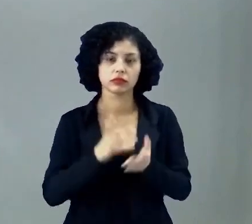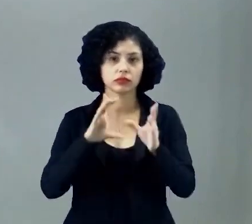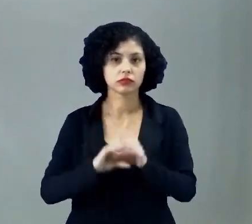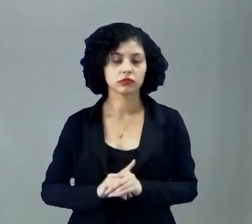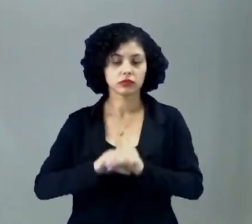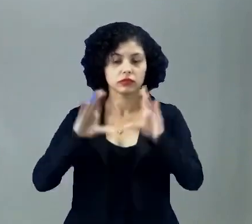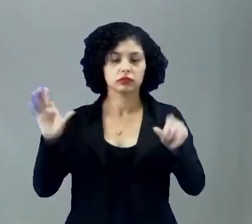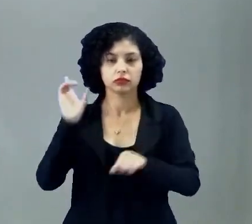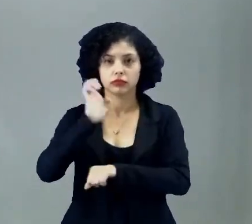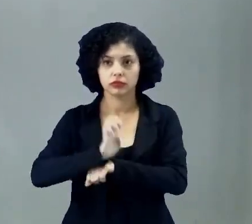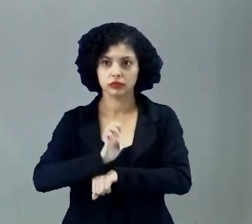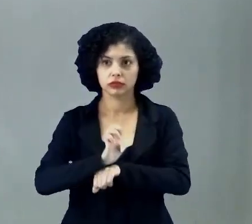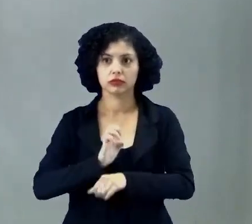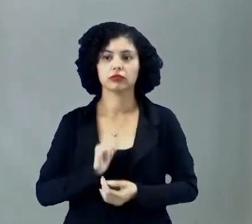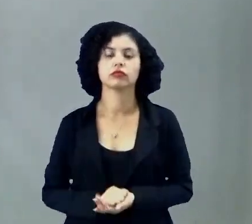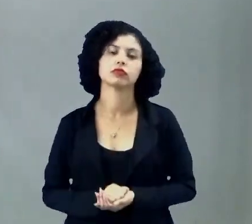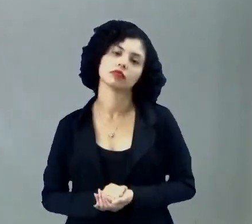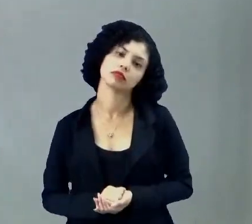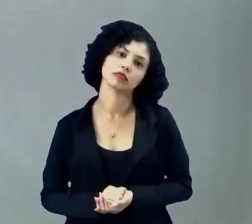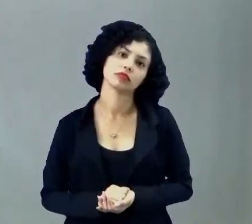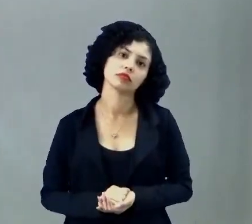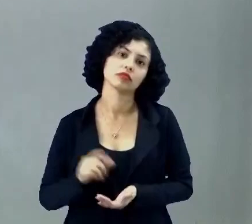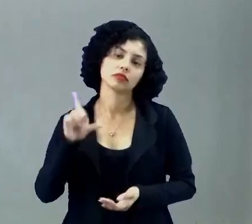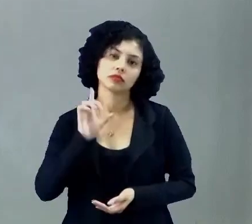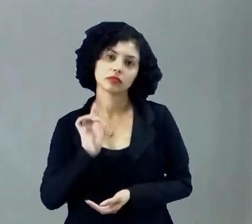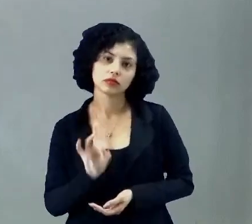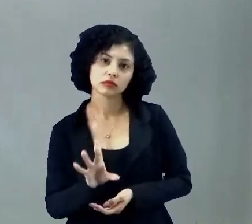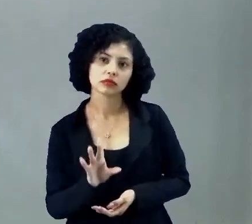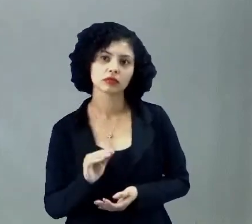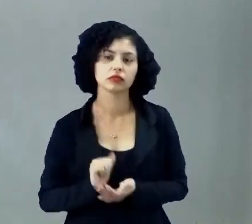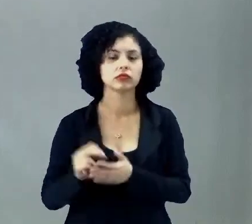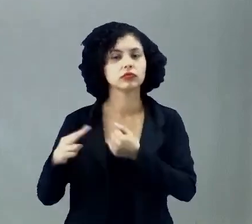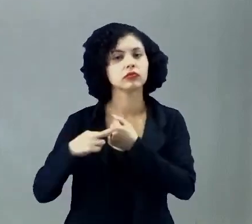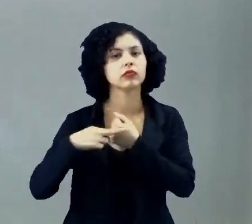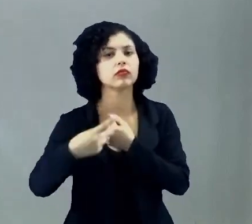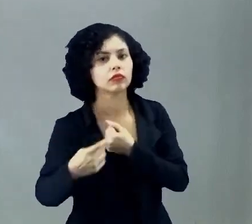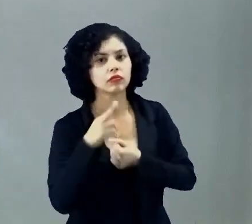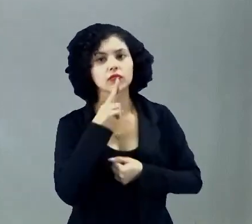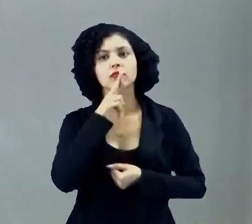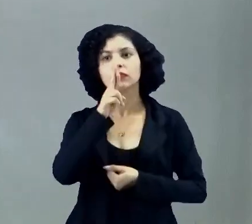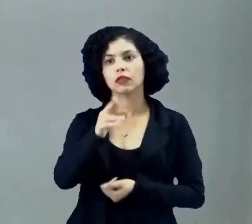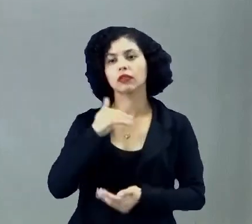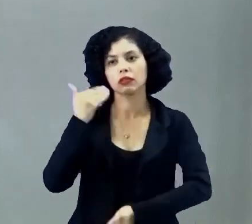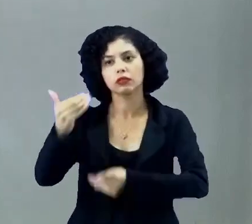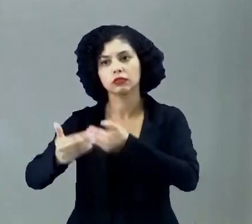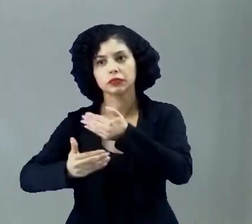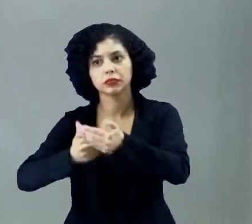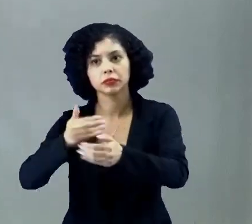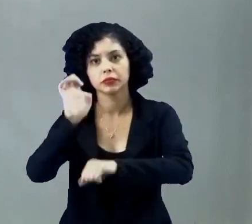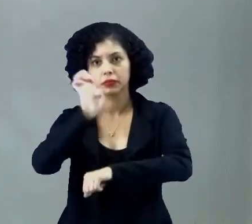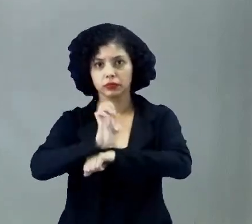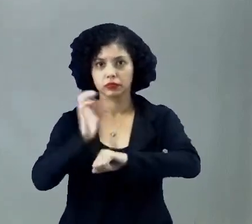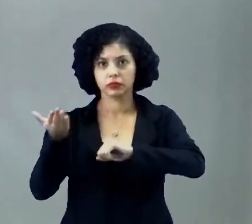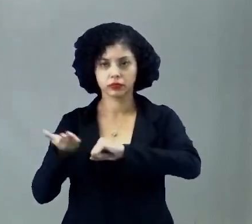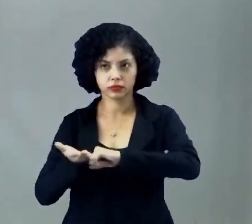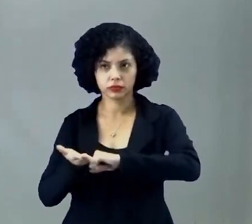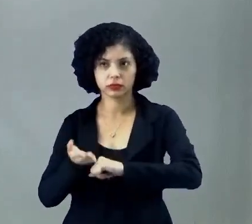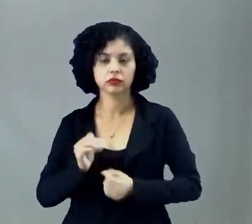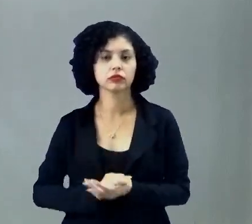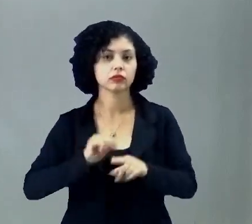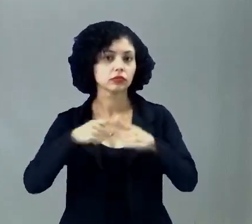Estado democrático de direito, que é apenas uma consequência, resultado do desenvolvimento do Estado